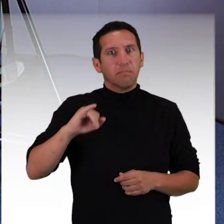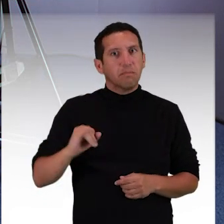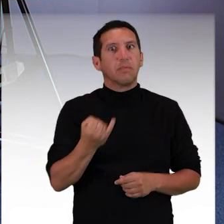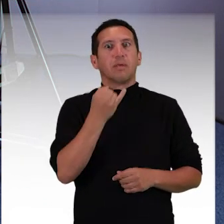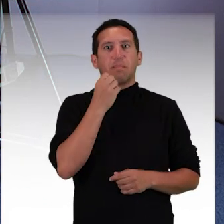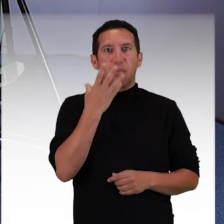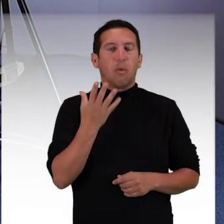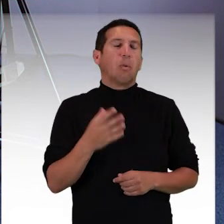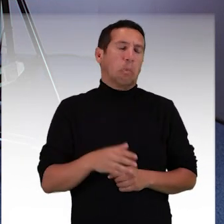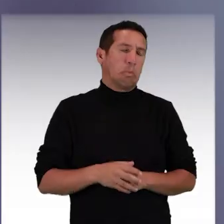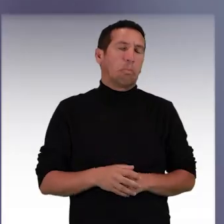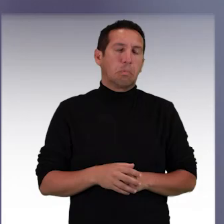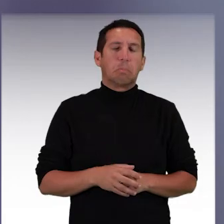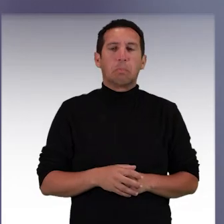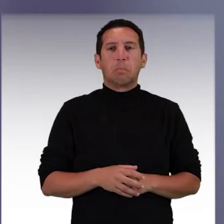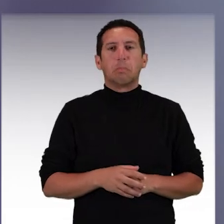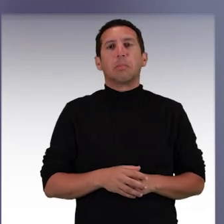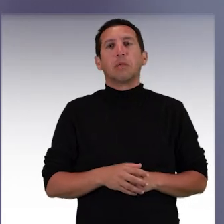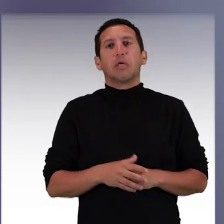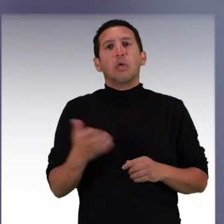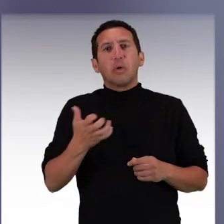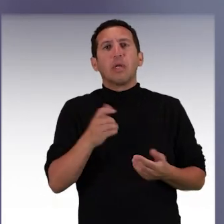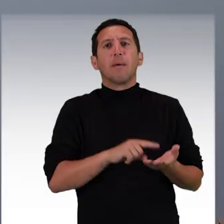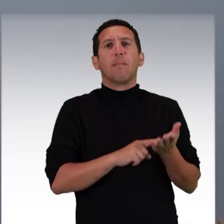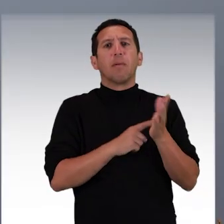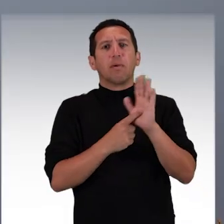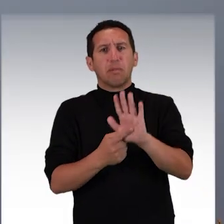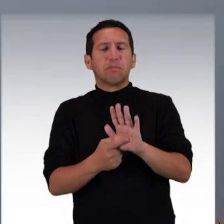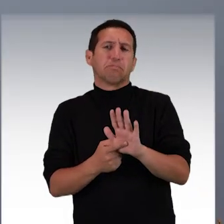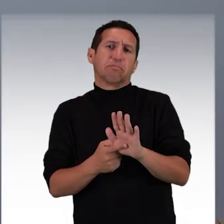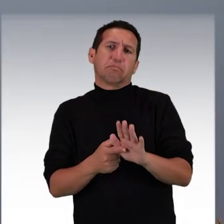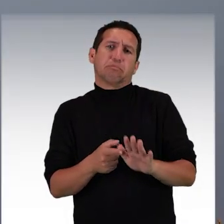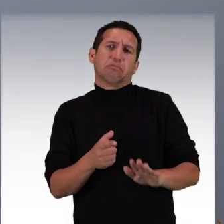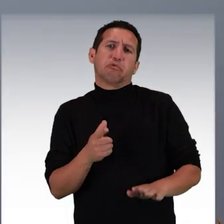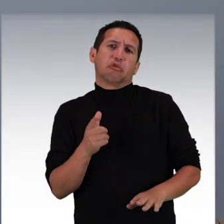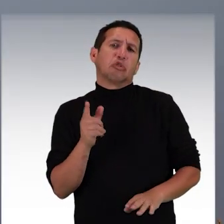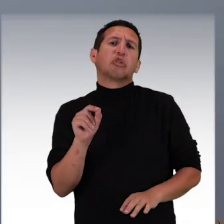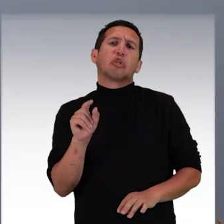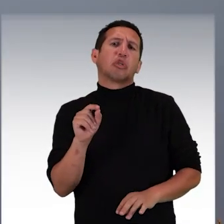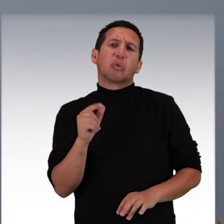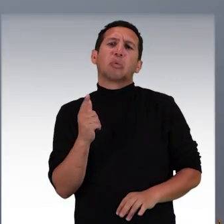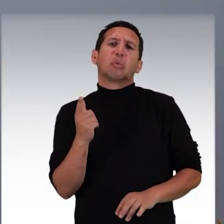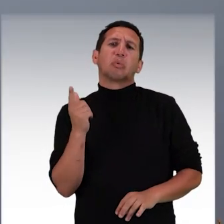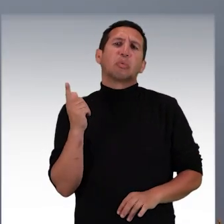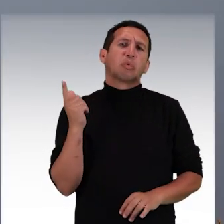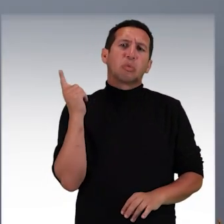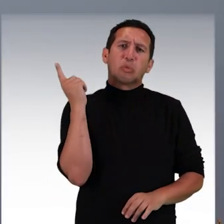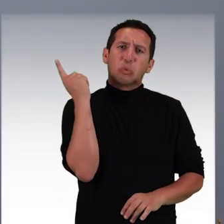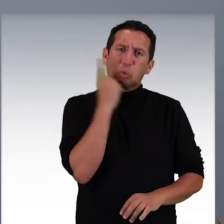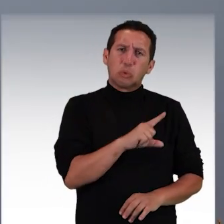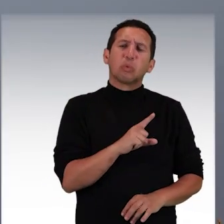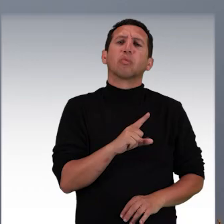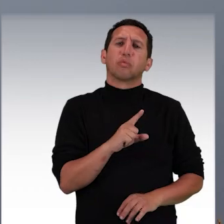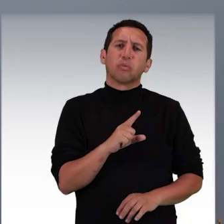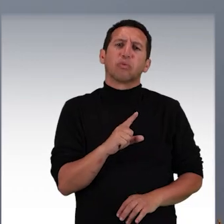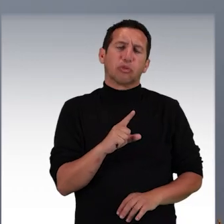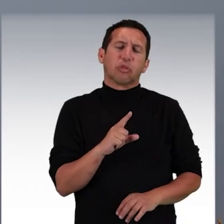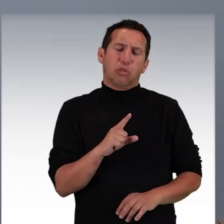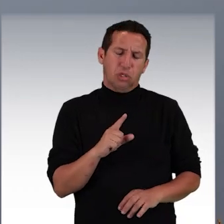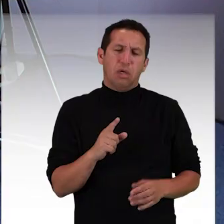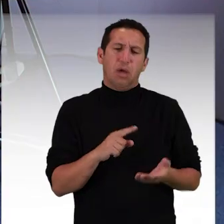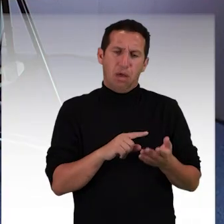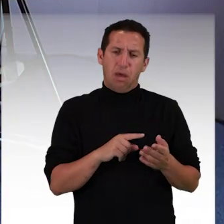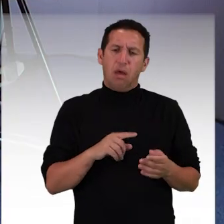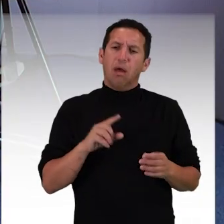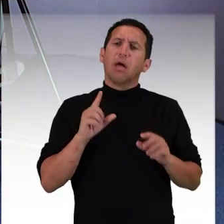familiar pessoal e saúde também mas eu queria mostrar que eu tinha condições de exercer um